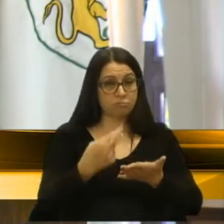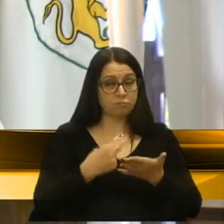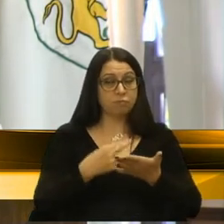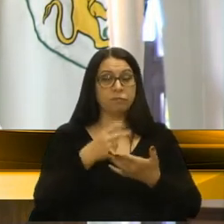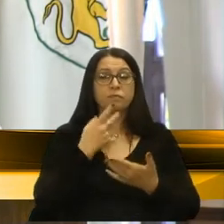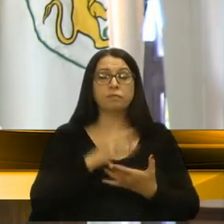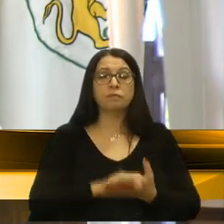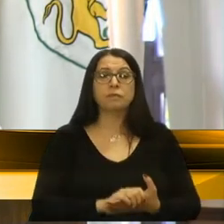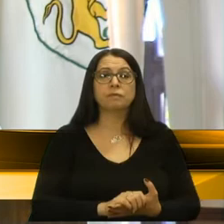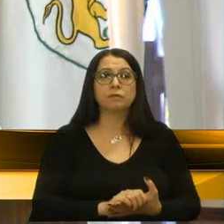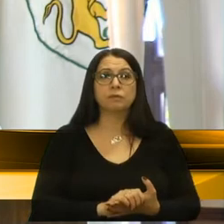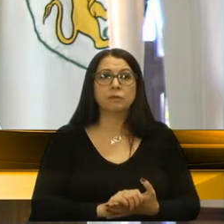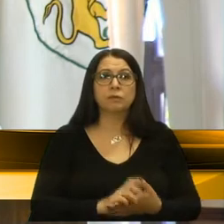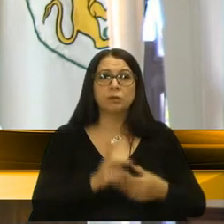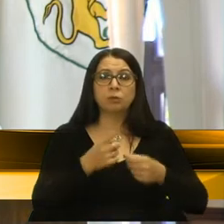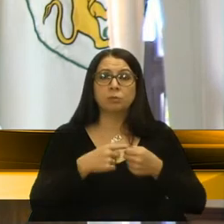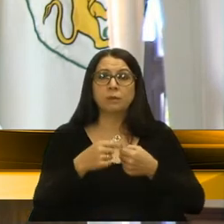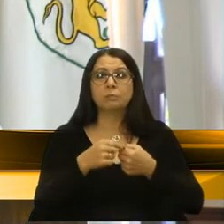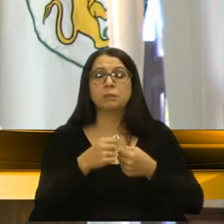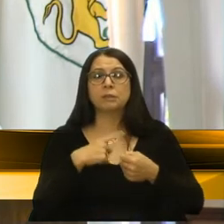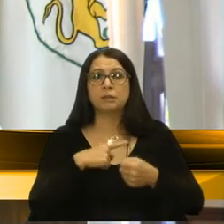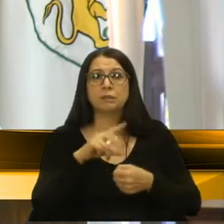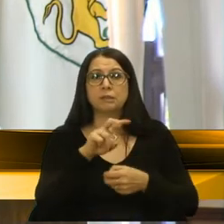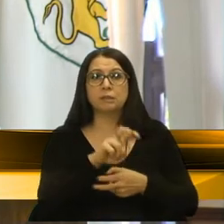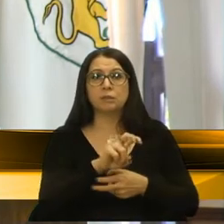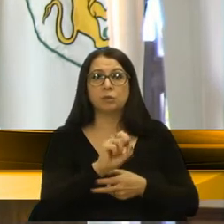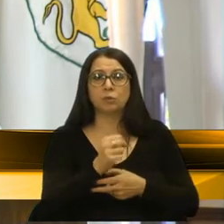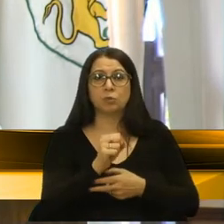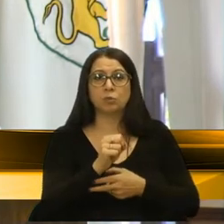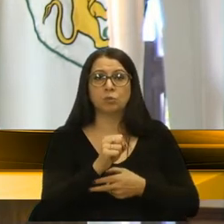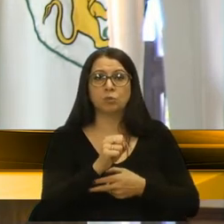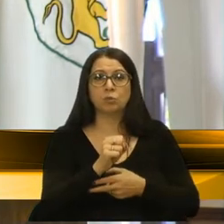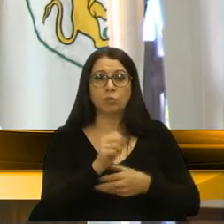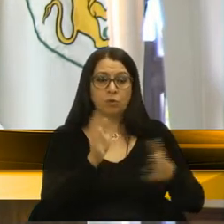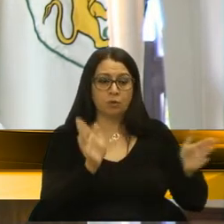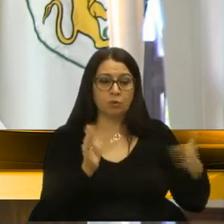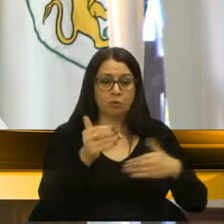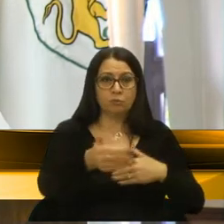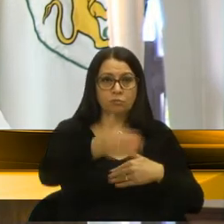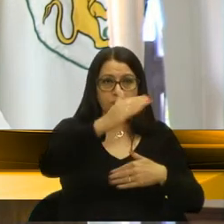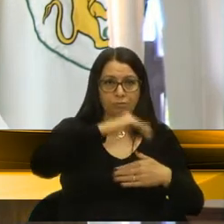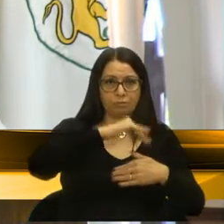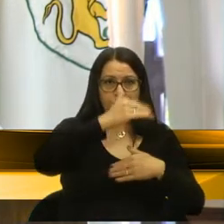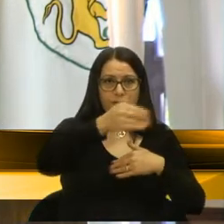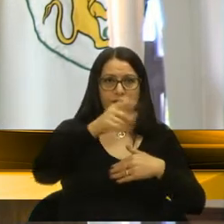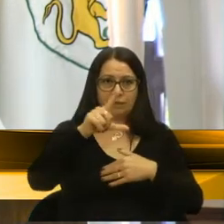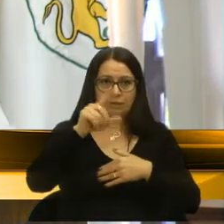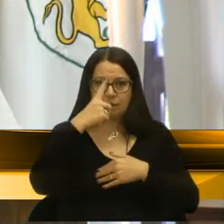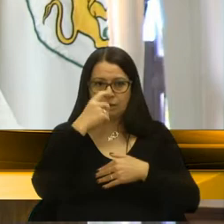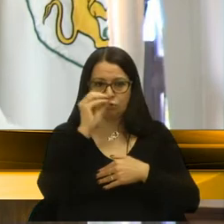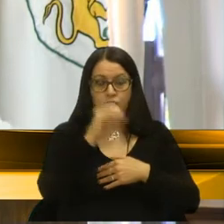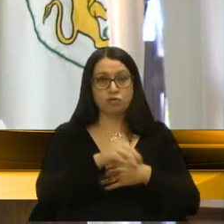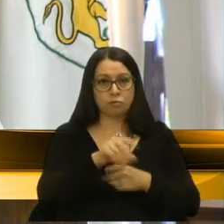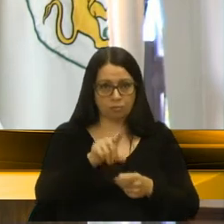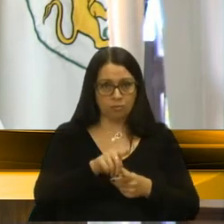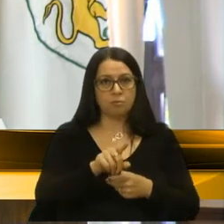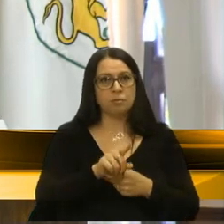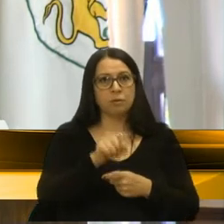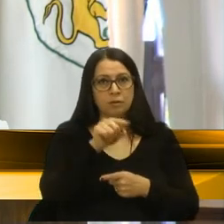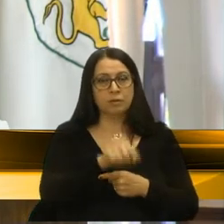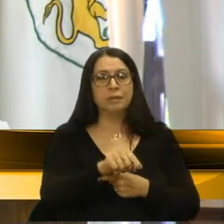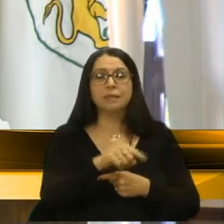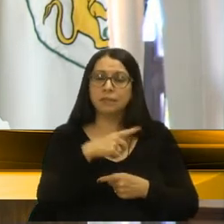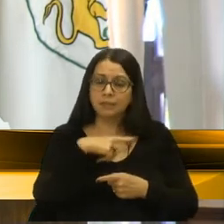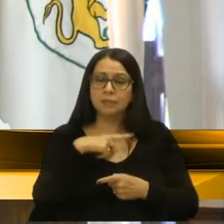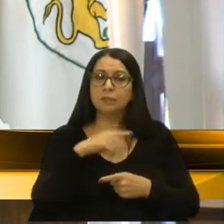dizendo assim que o município ele tem 58 caliças, 58 containers, então, e eles já